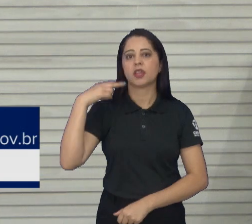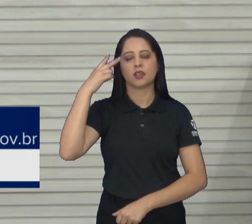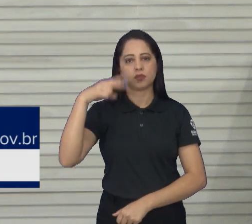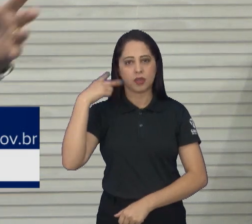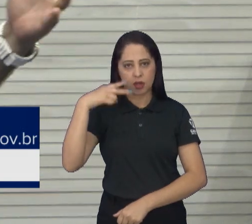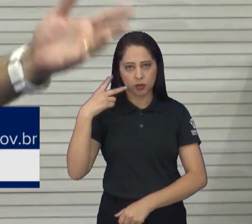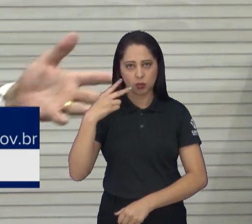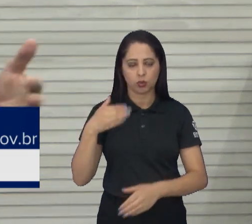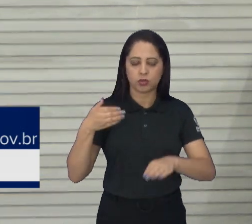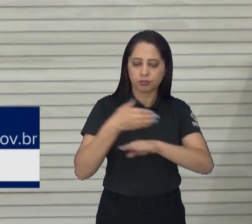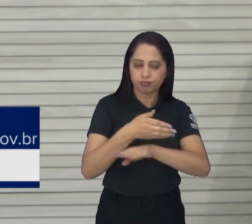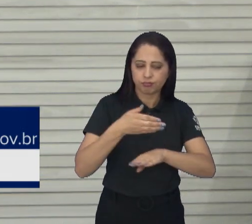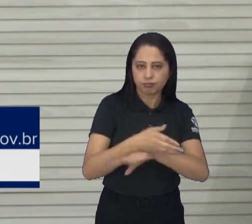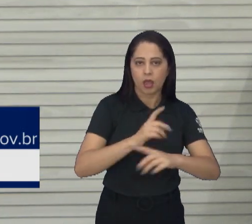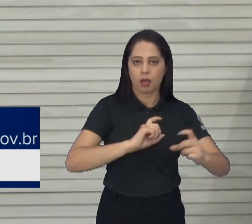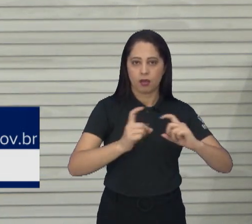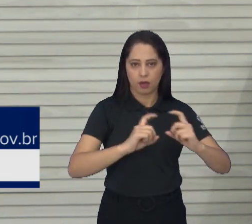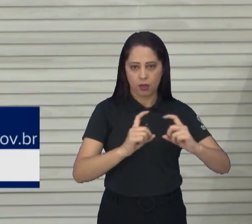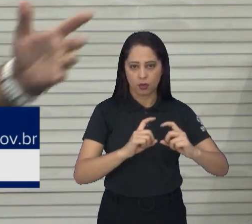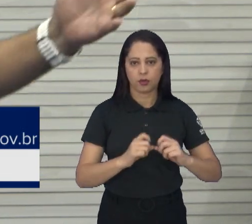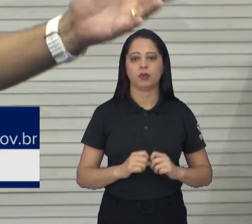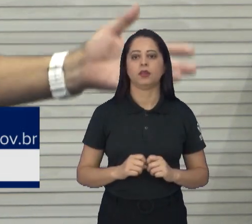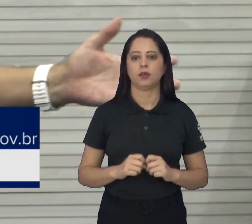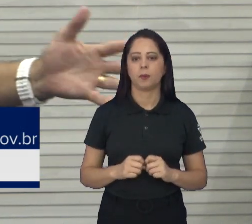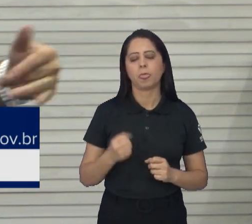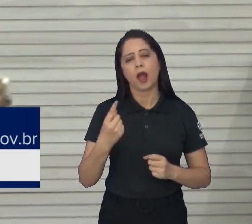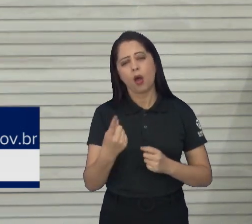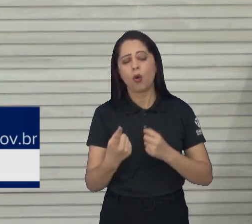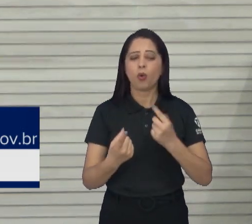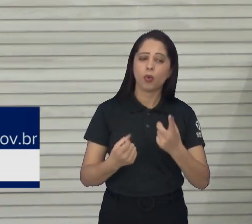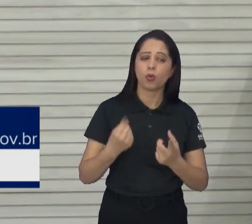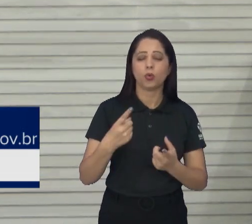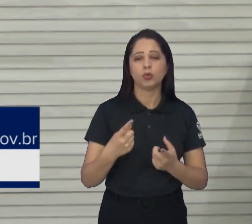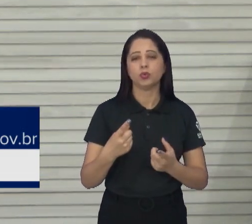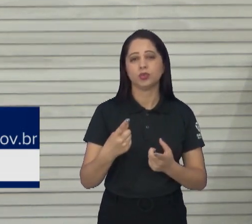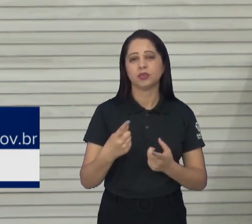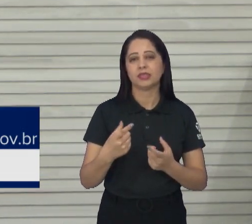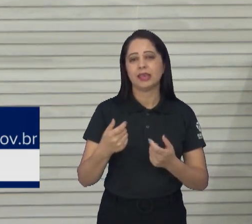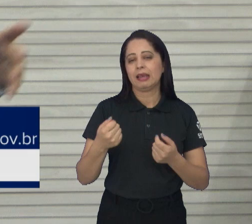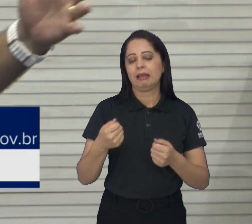participaram, todos foram convidados, alguns tiveram reuniões